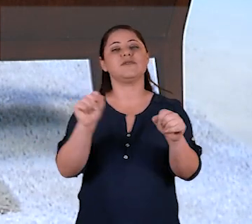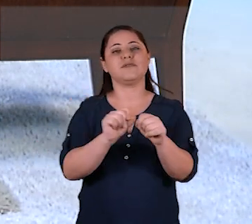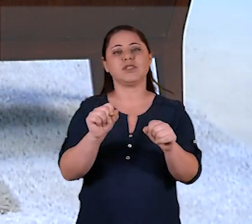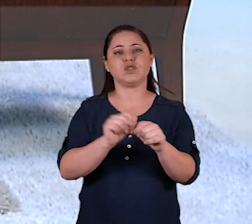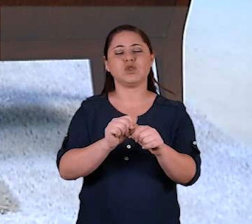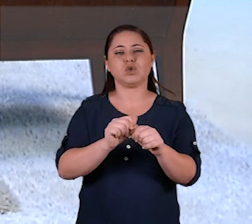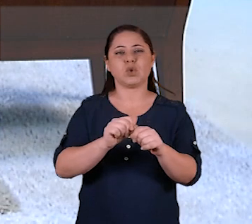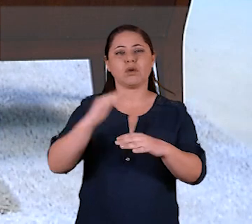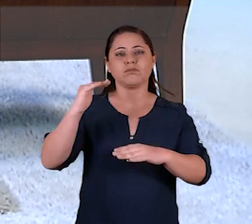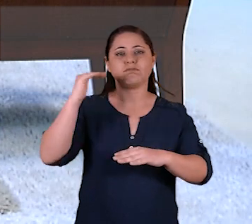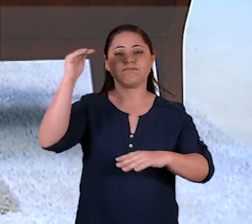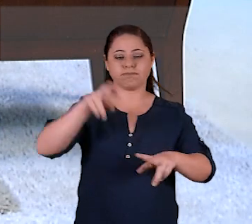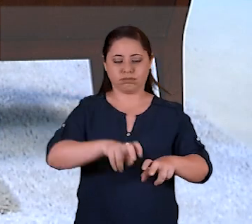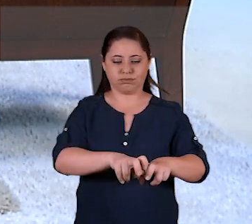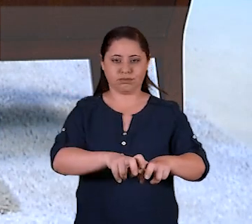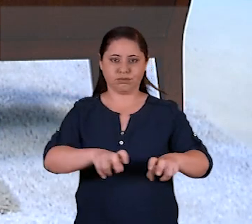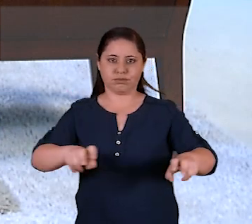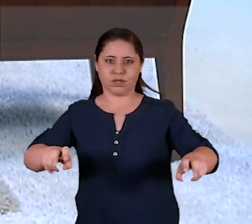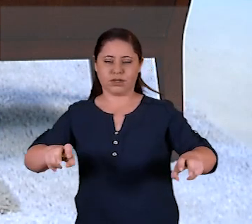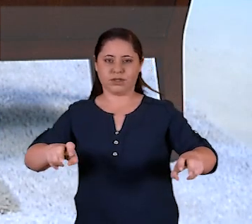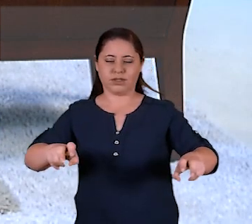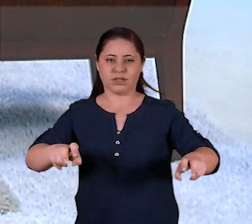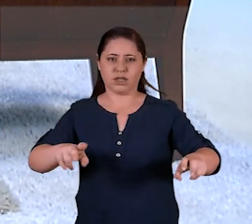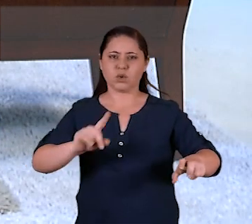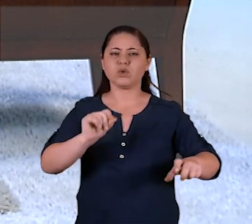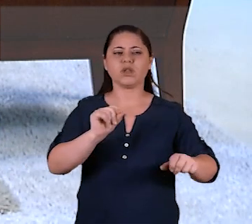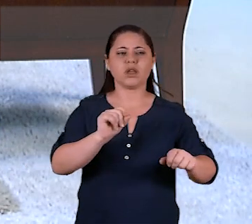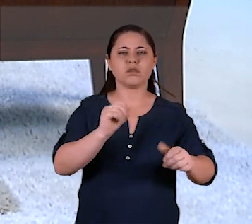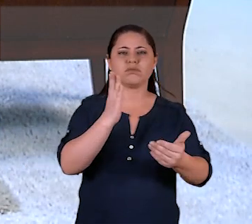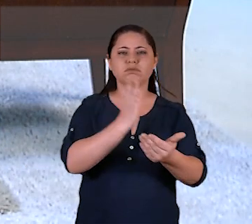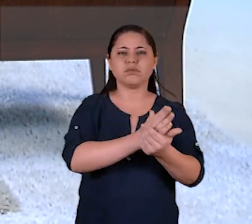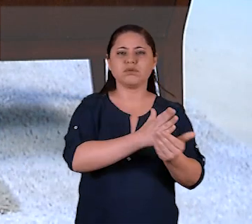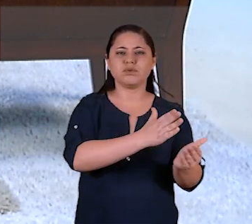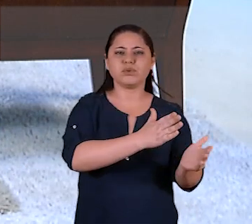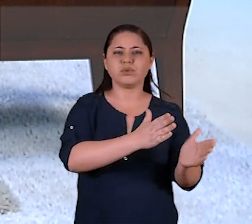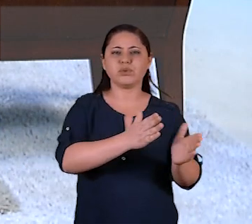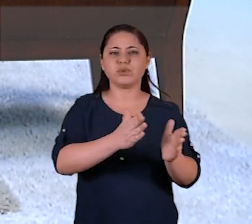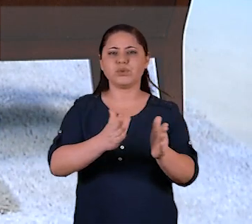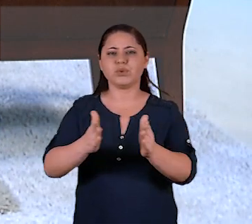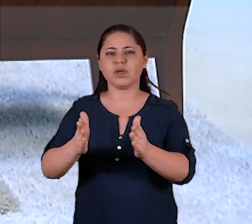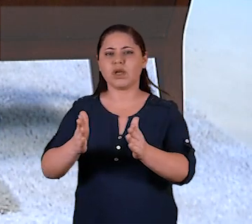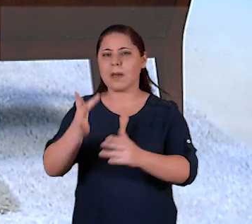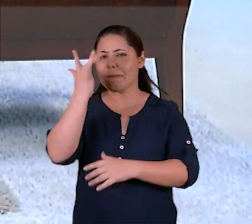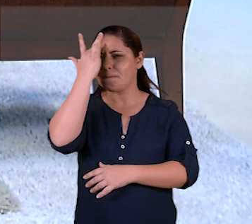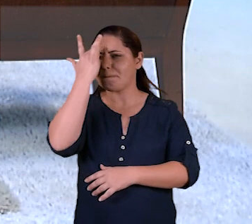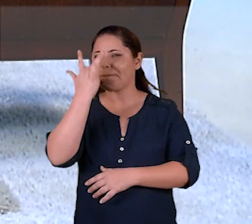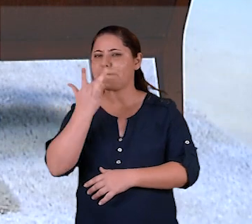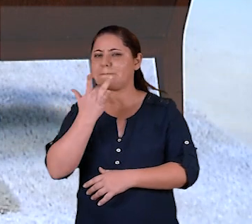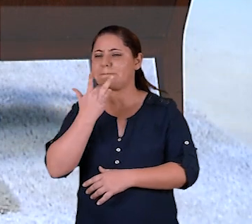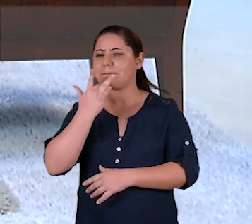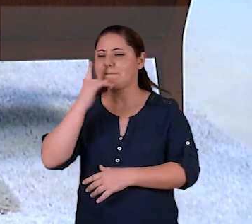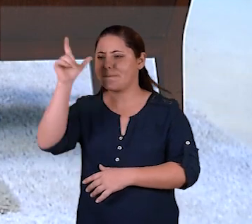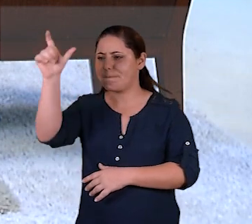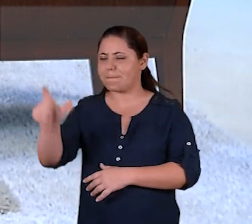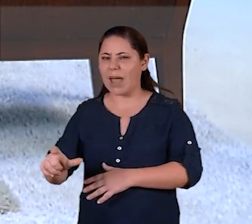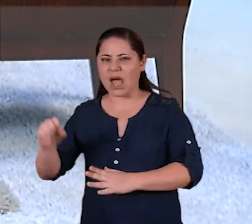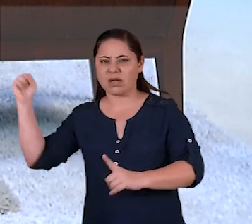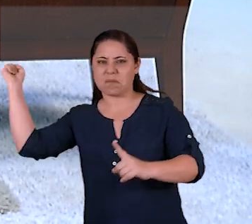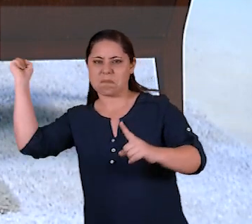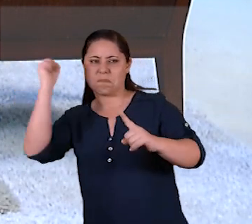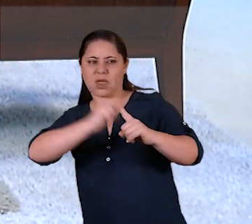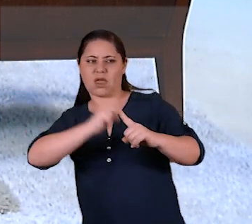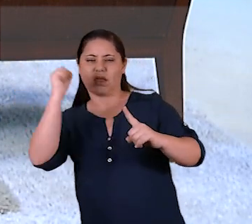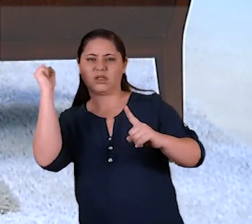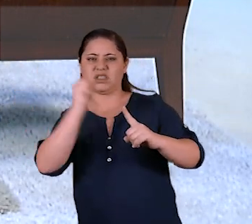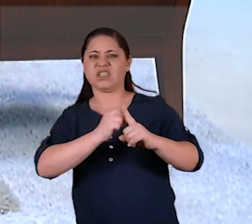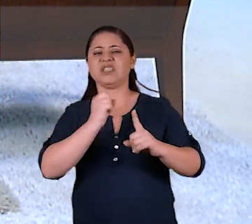no júri. E eu queria saber um pouco sobre essa questão do processo e também sobre o perfil, né, desses agressores. Se as mulheres,